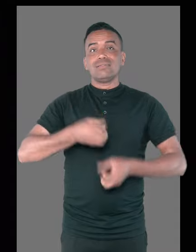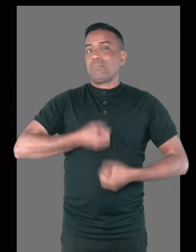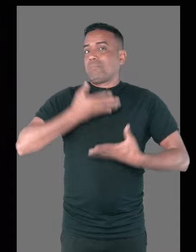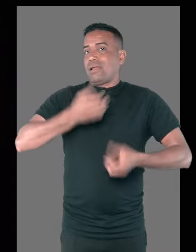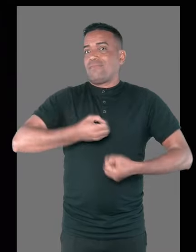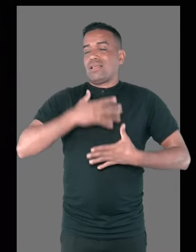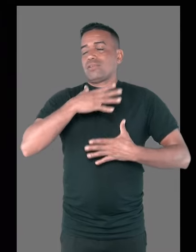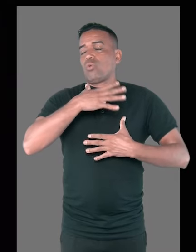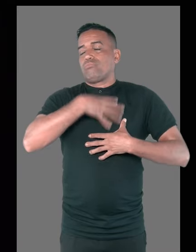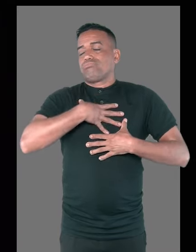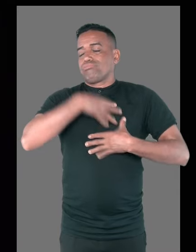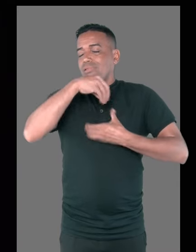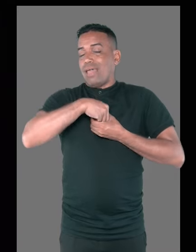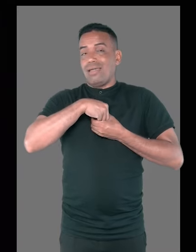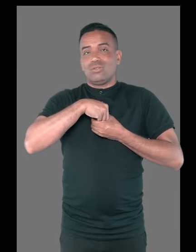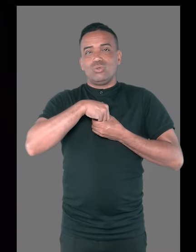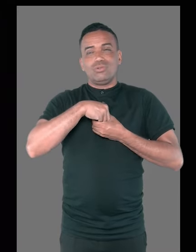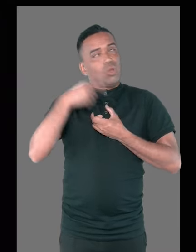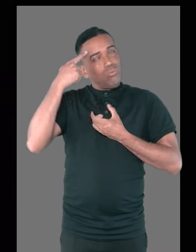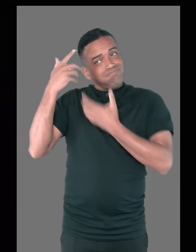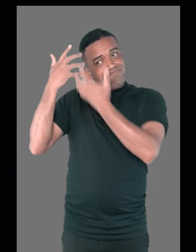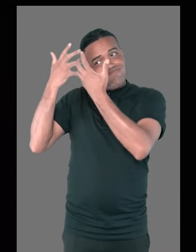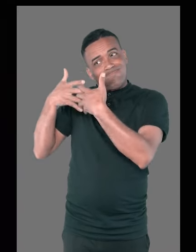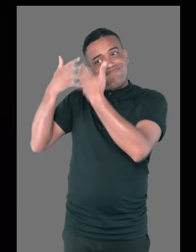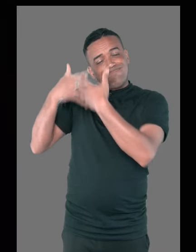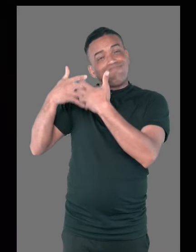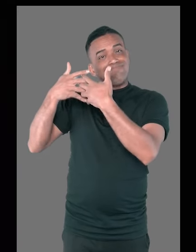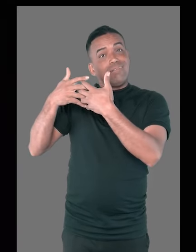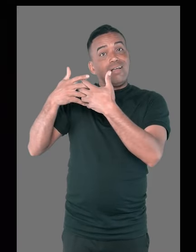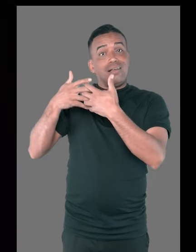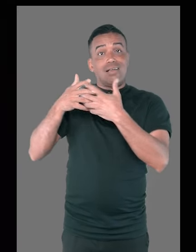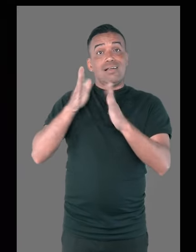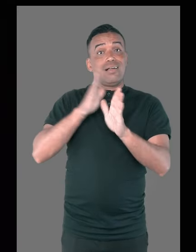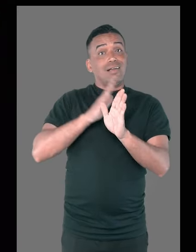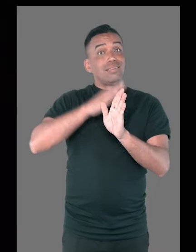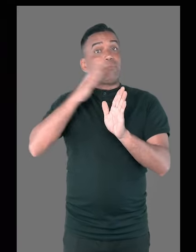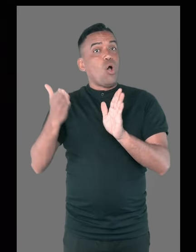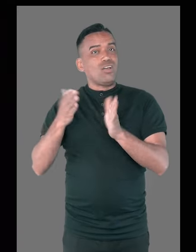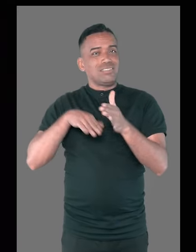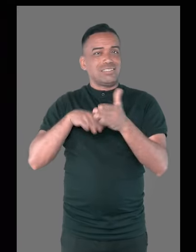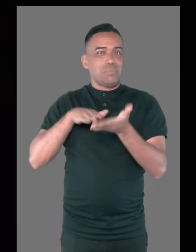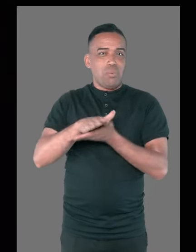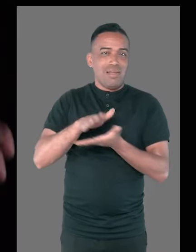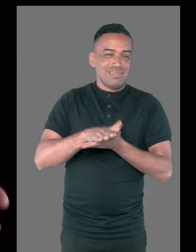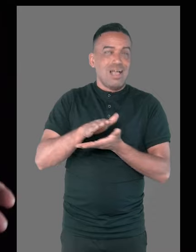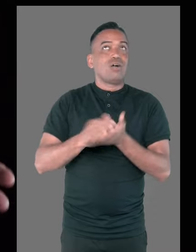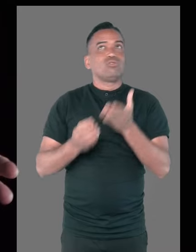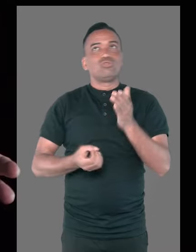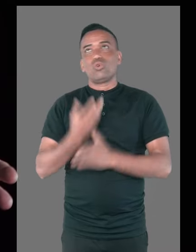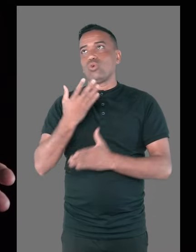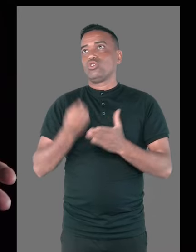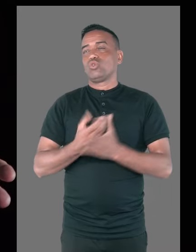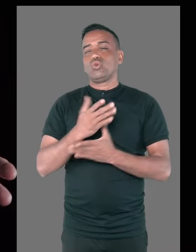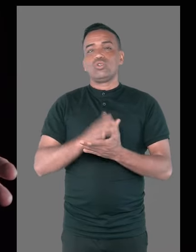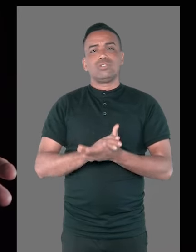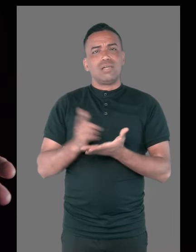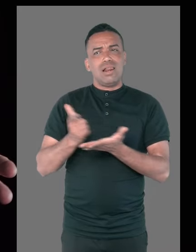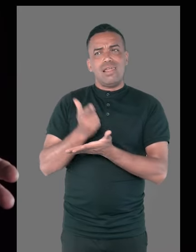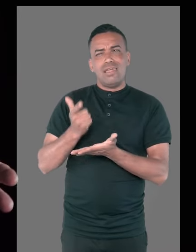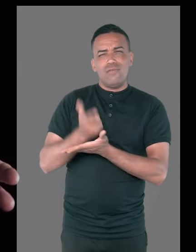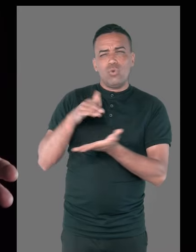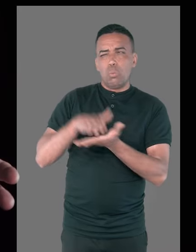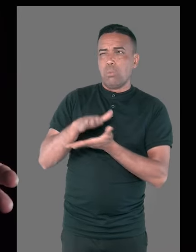manifestar em mim a partir de reflexões a posteriori, reflexões que surgem e que continuam a surgir. O livro foi publicado,